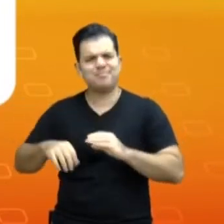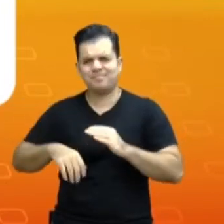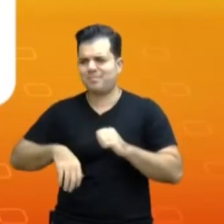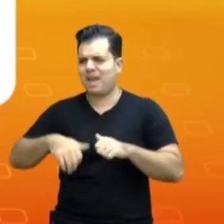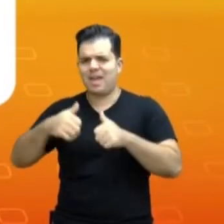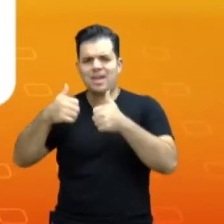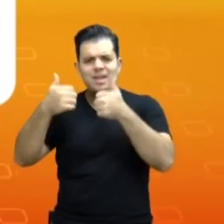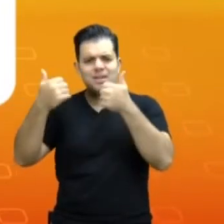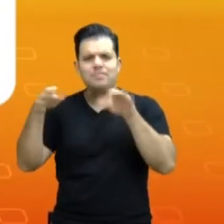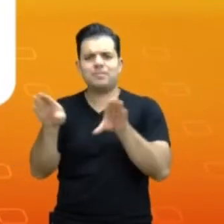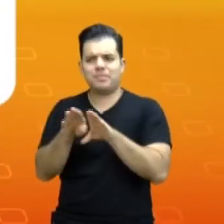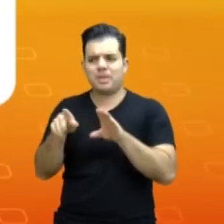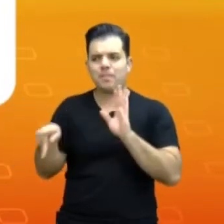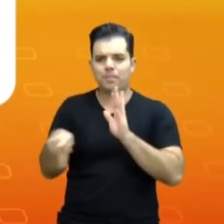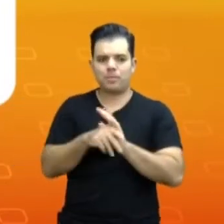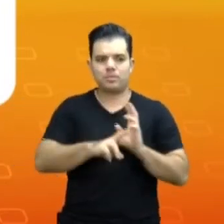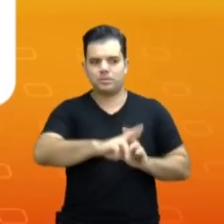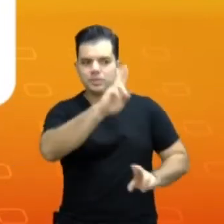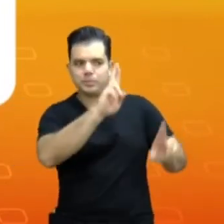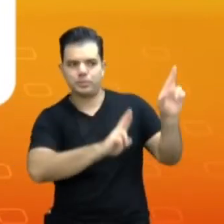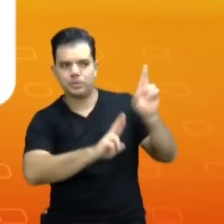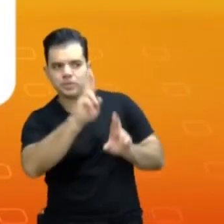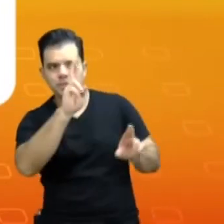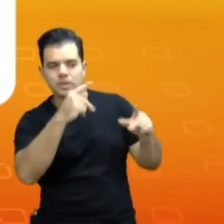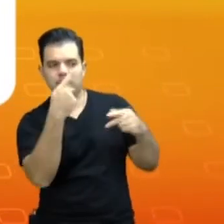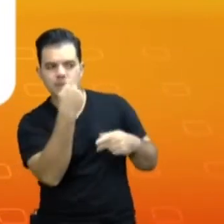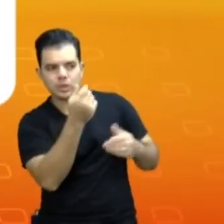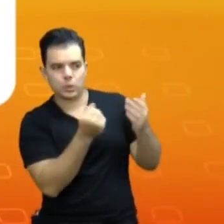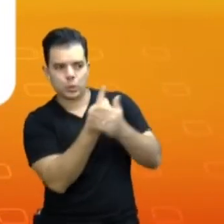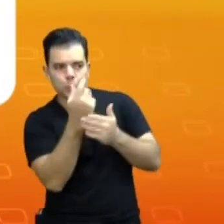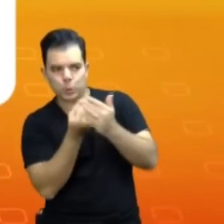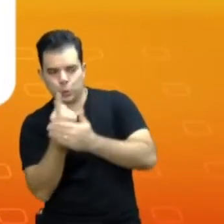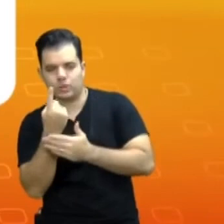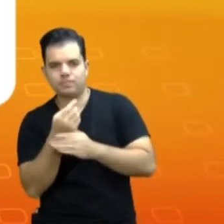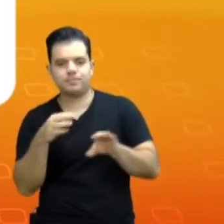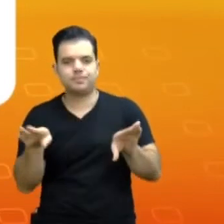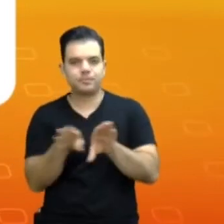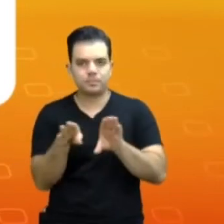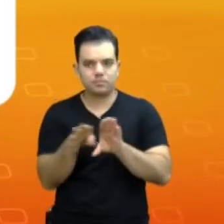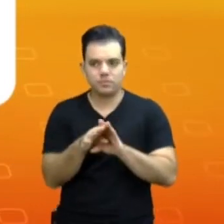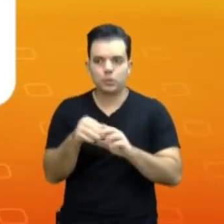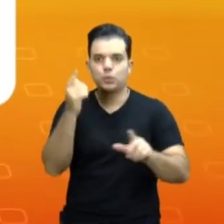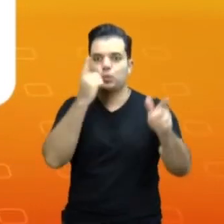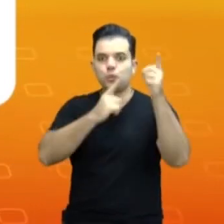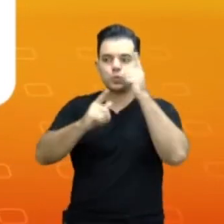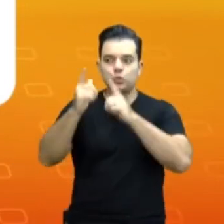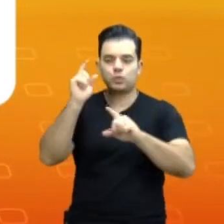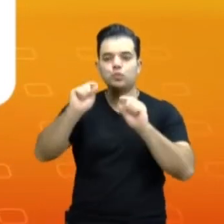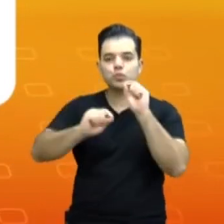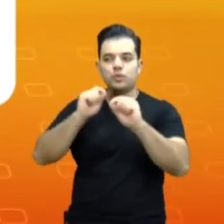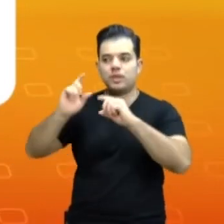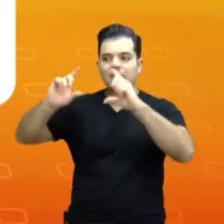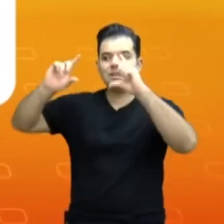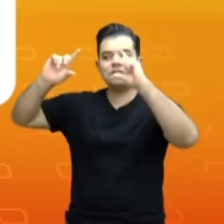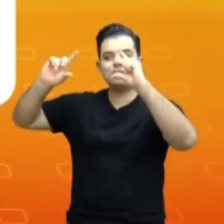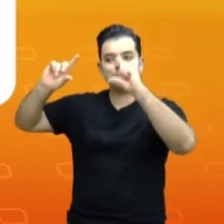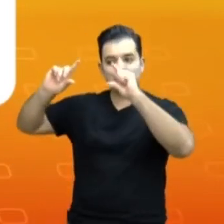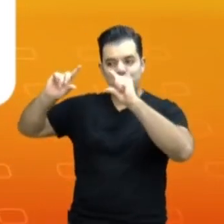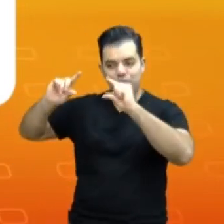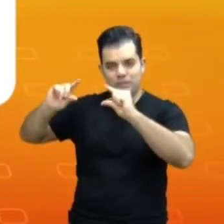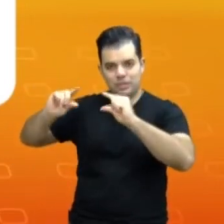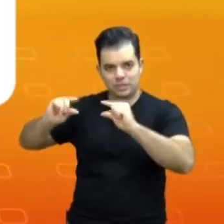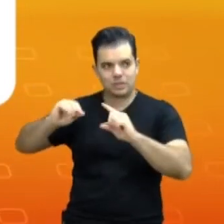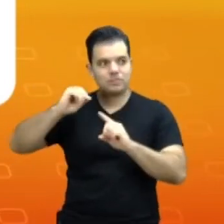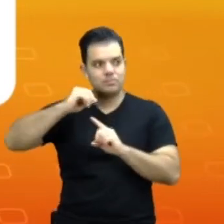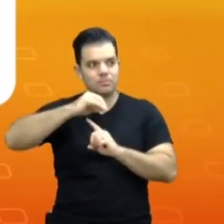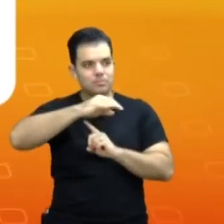para os detentores de direito. E assim vai possibilita a diminuição do envio, inclusive,